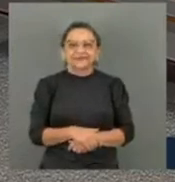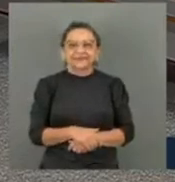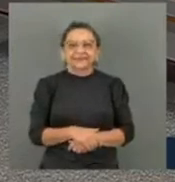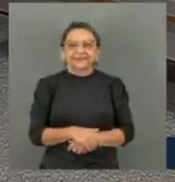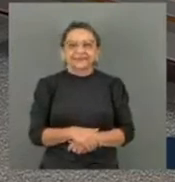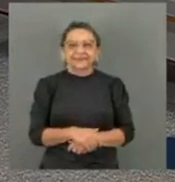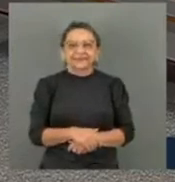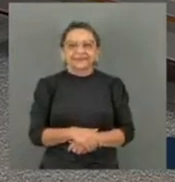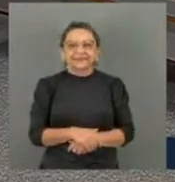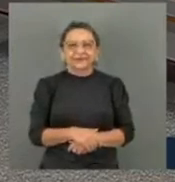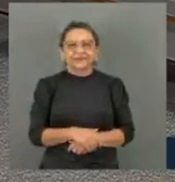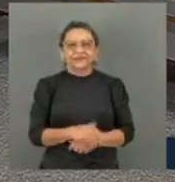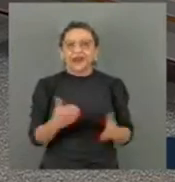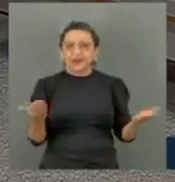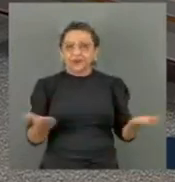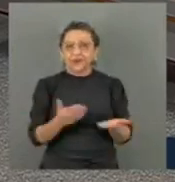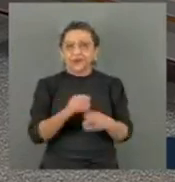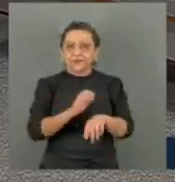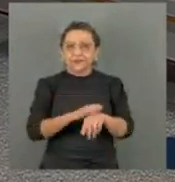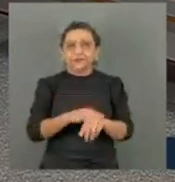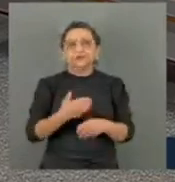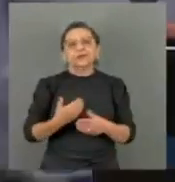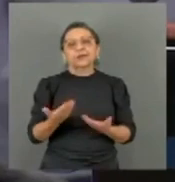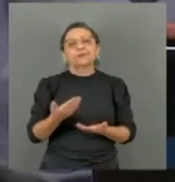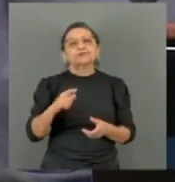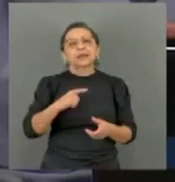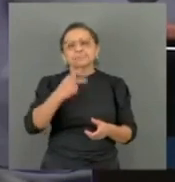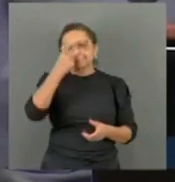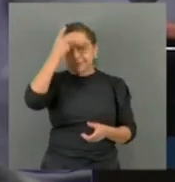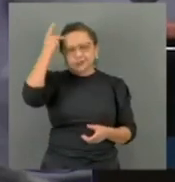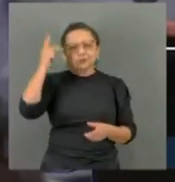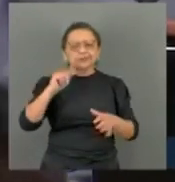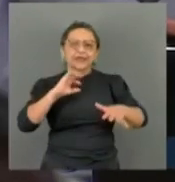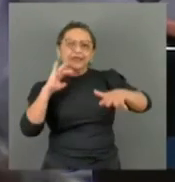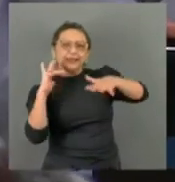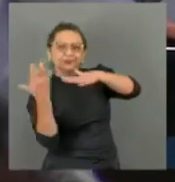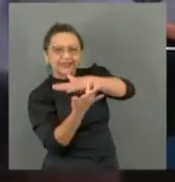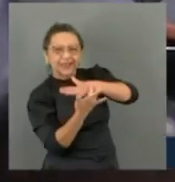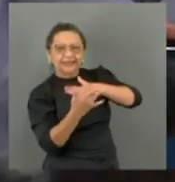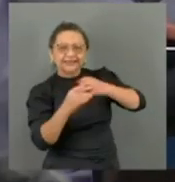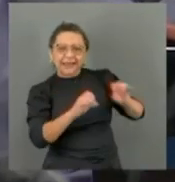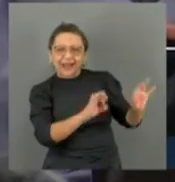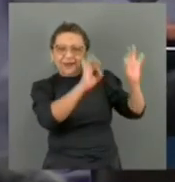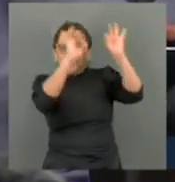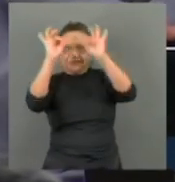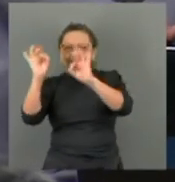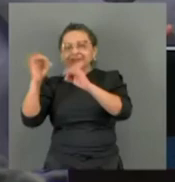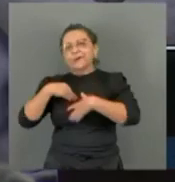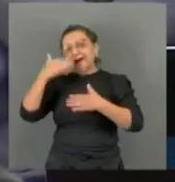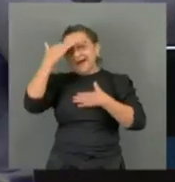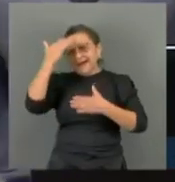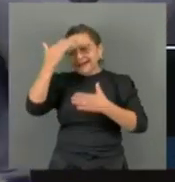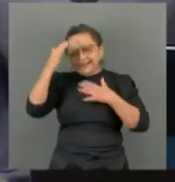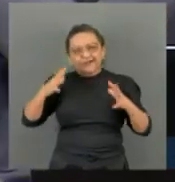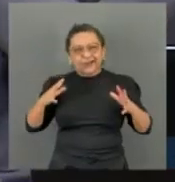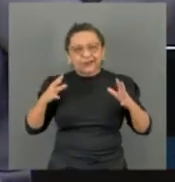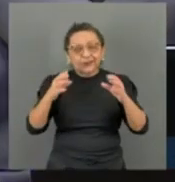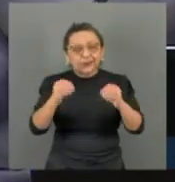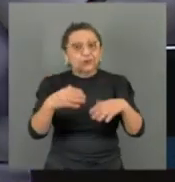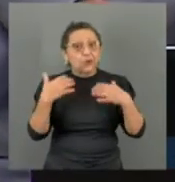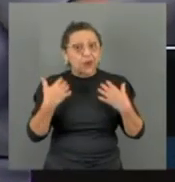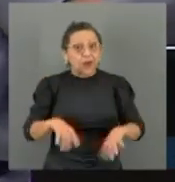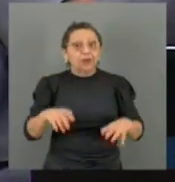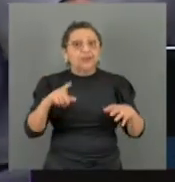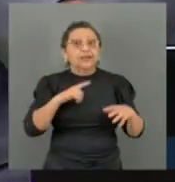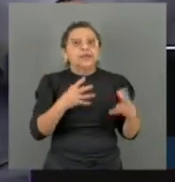A partir desse momento, quero agradecer às pessoas que estão nas redes sociais, acompanhando. Há muita